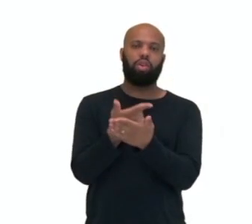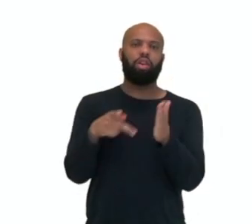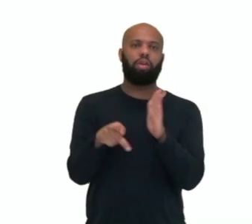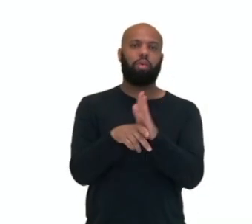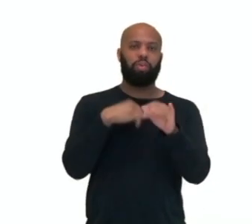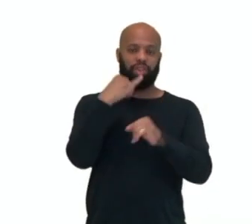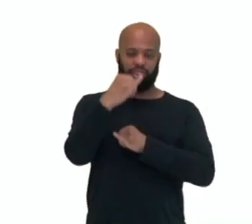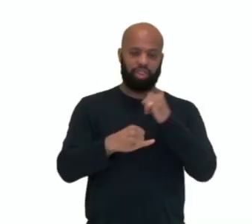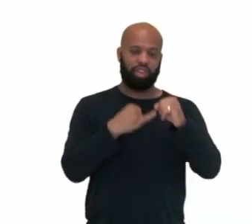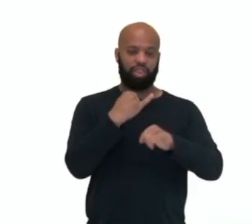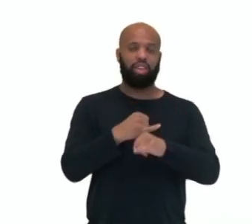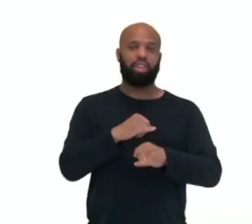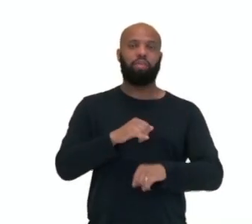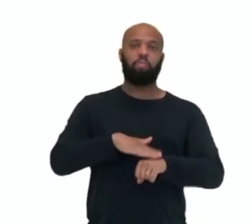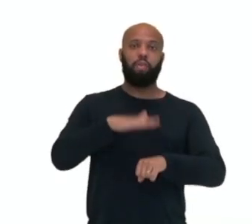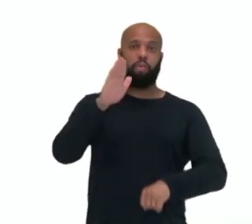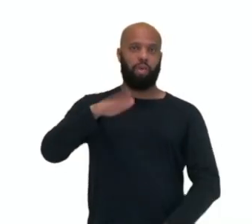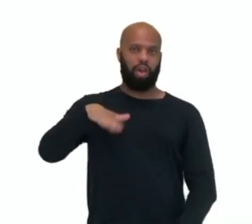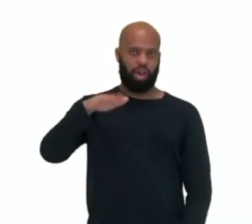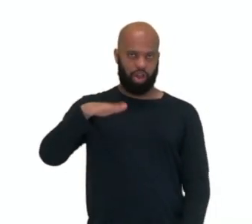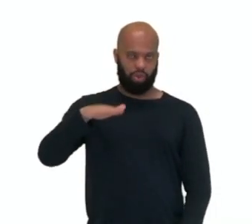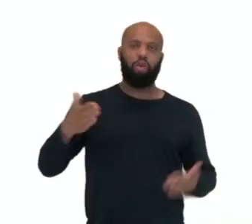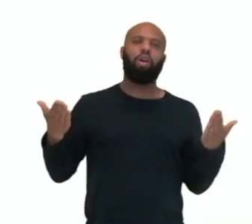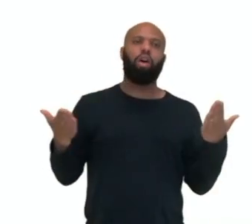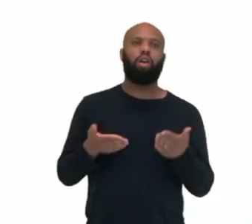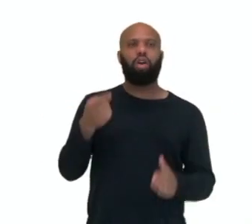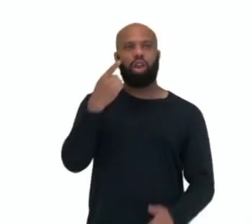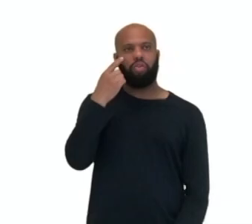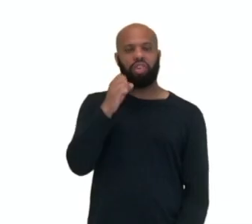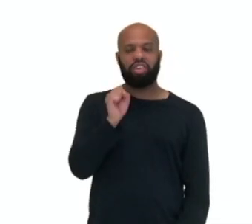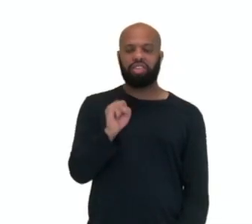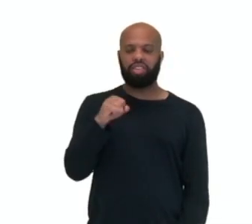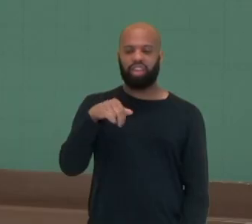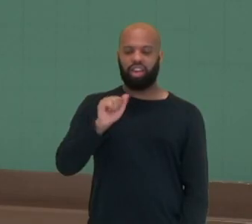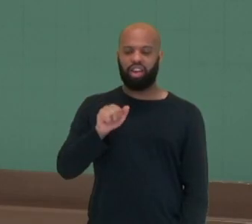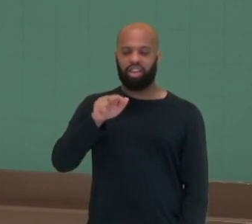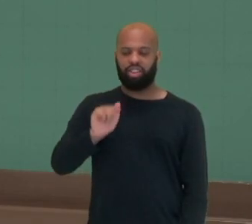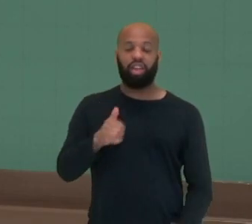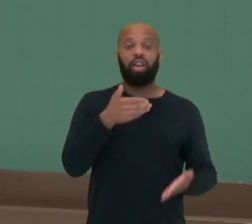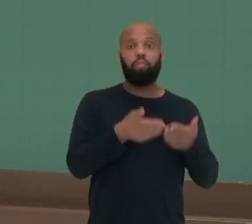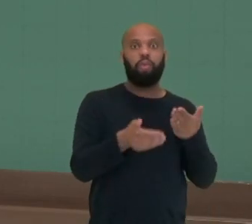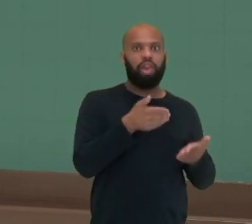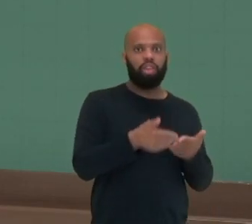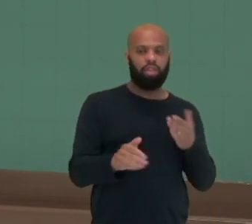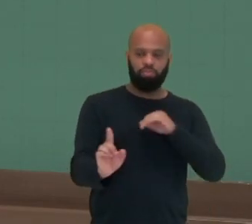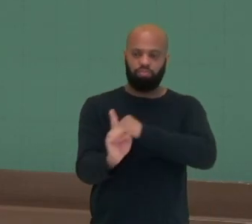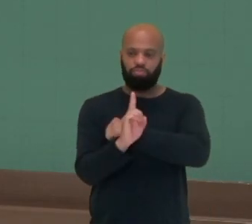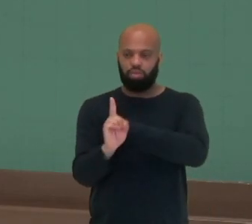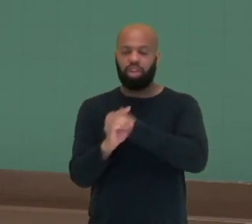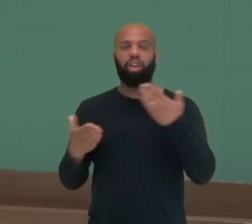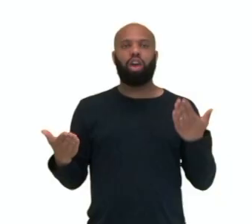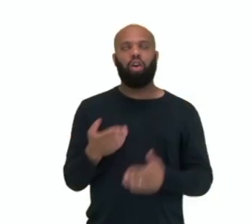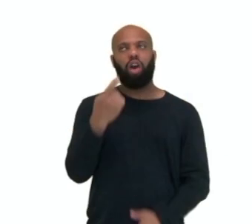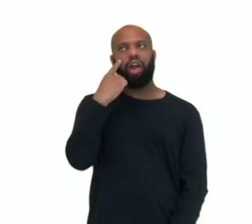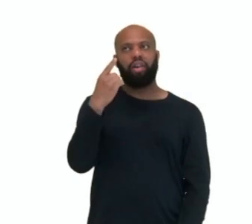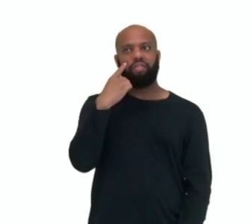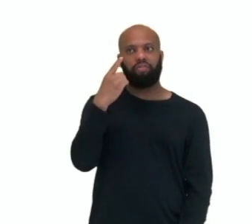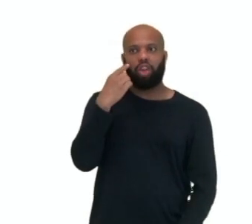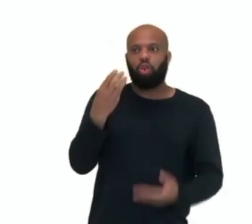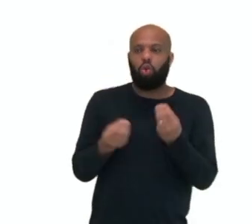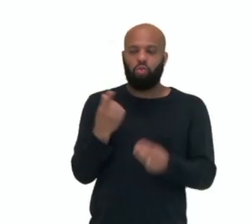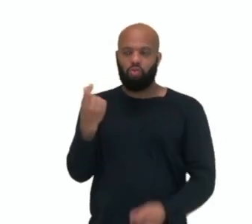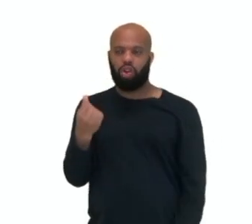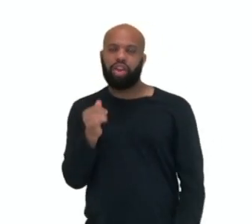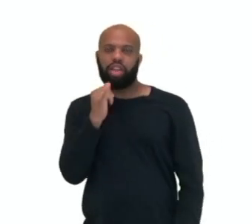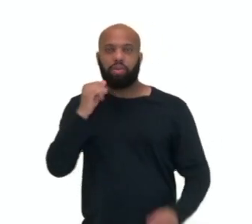mais em conta. Vamos supor agora que Ana esteja perdendo clientes e decidiu rever os seus preços. Uma tiara